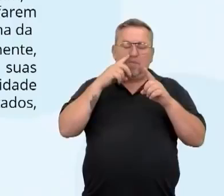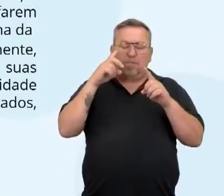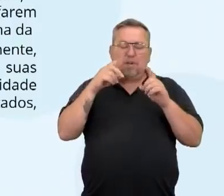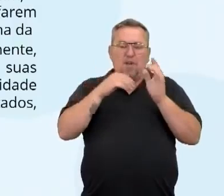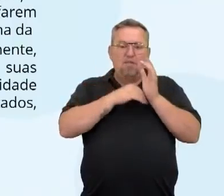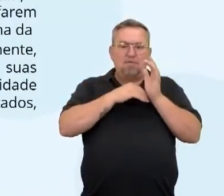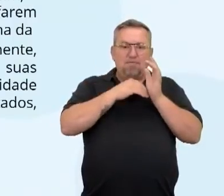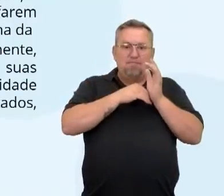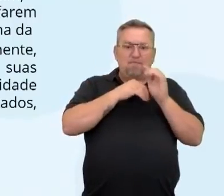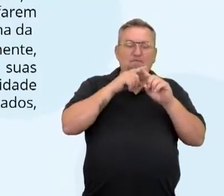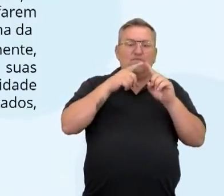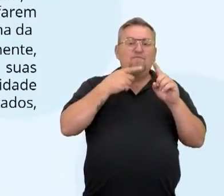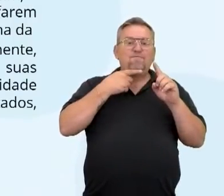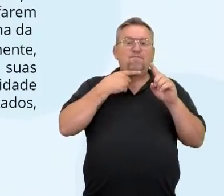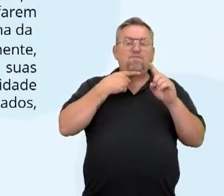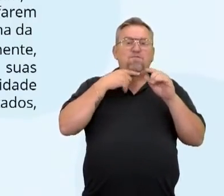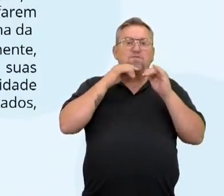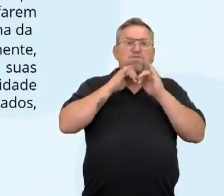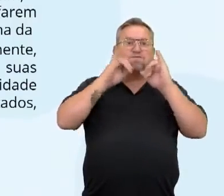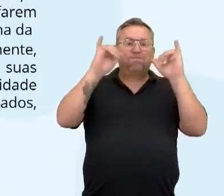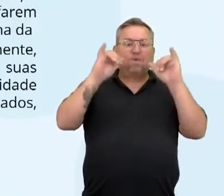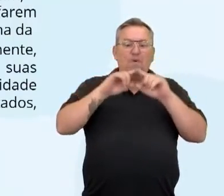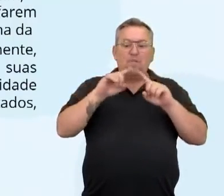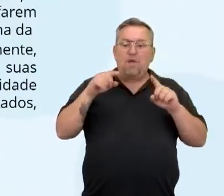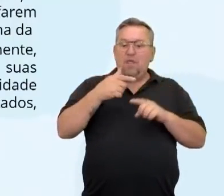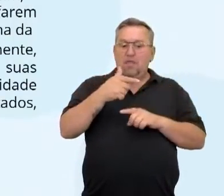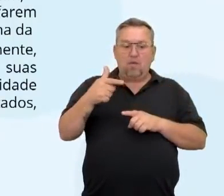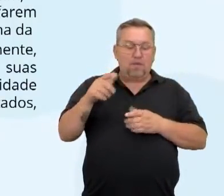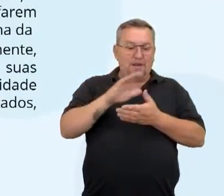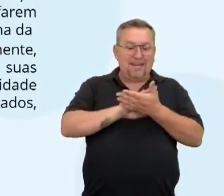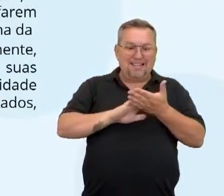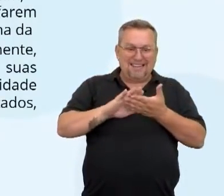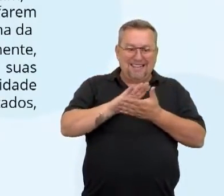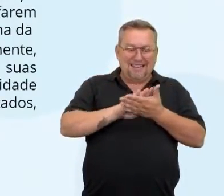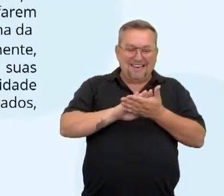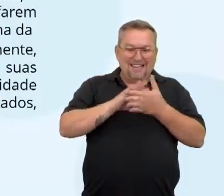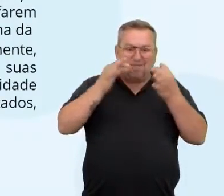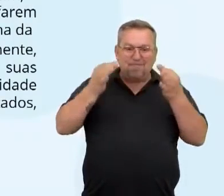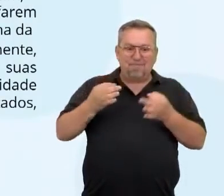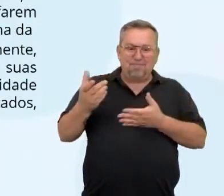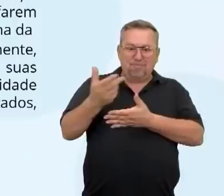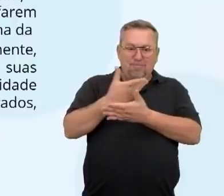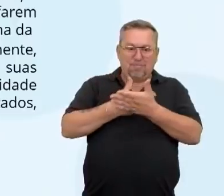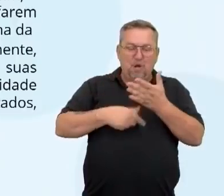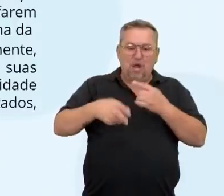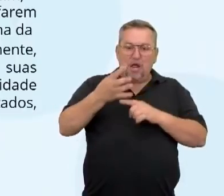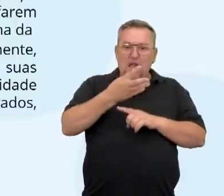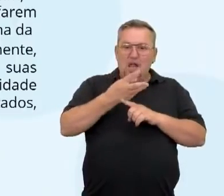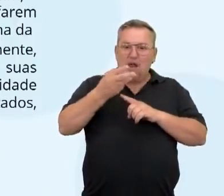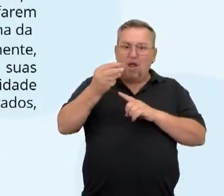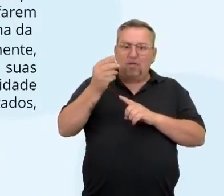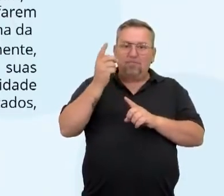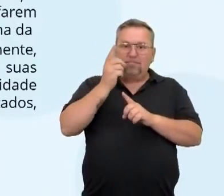com a vontade de se expressar, mesmo sem ter as elaboradas técnicas de desenho artístico encontradas no grafite.